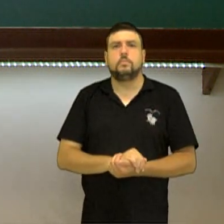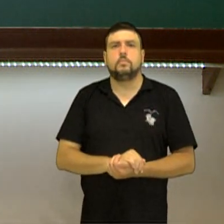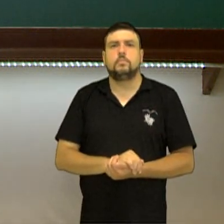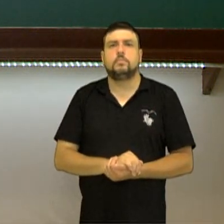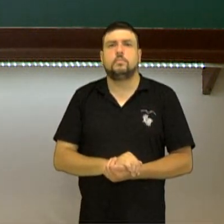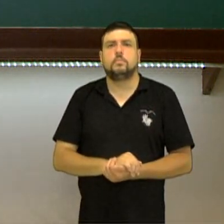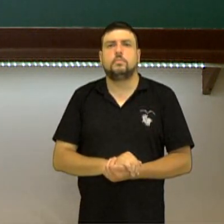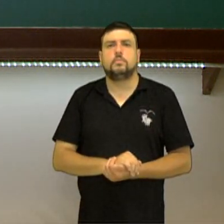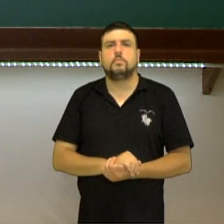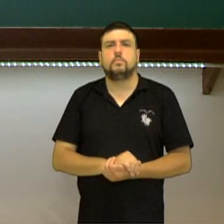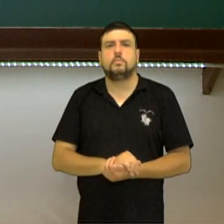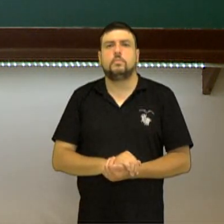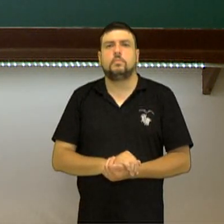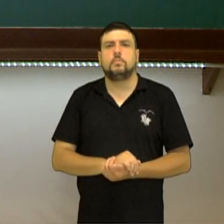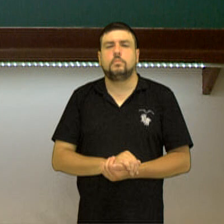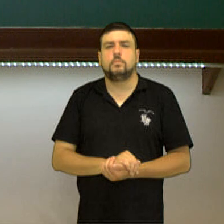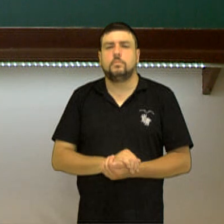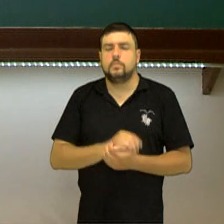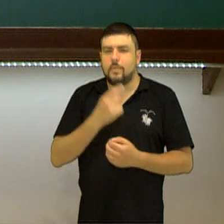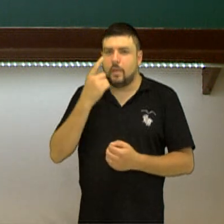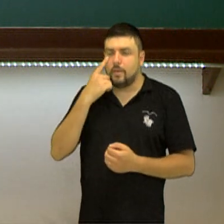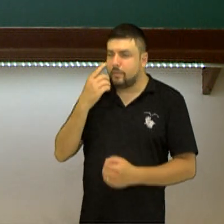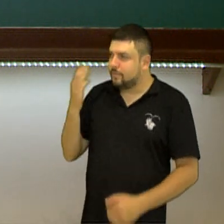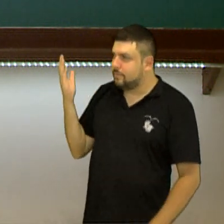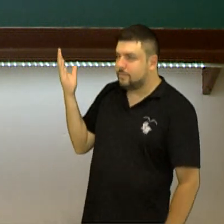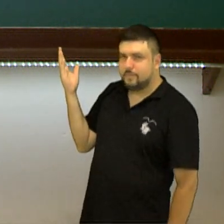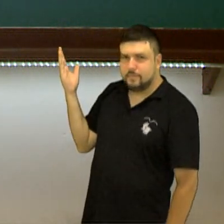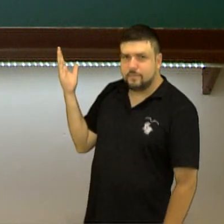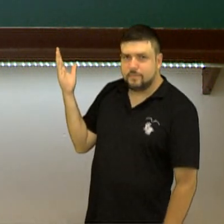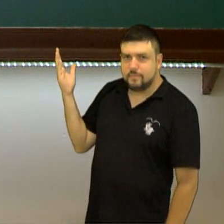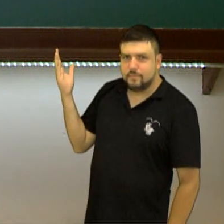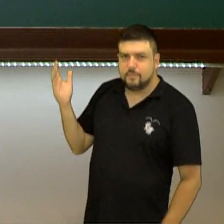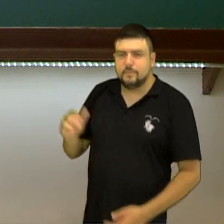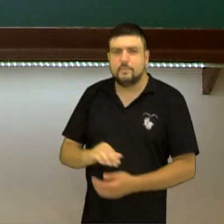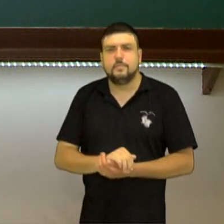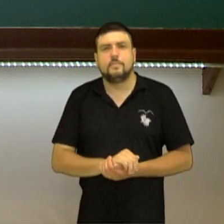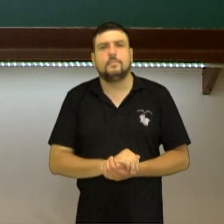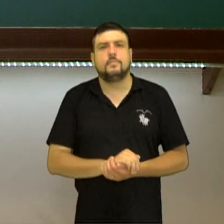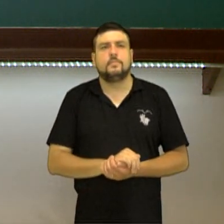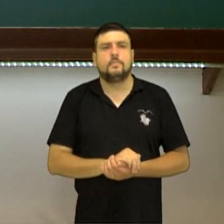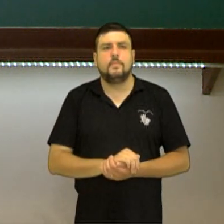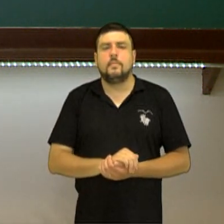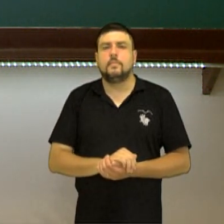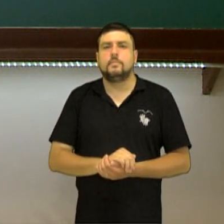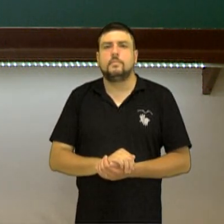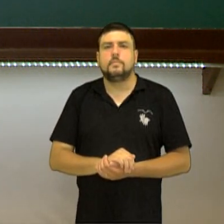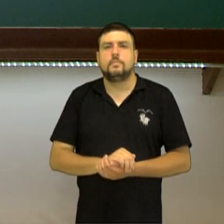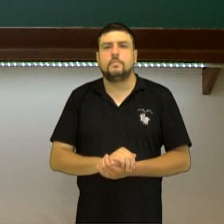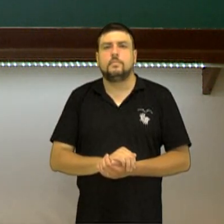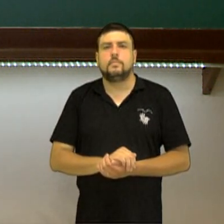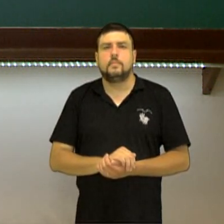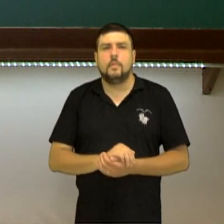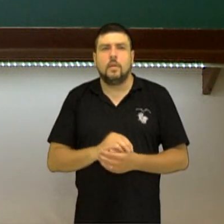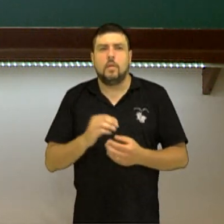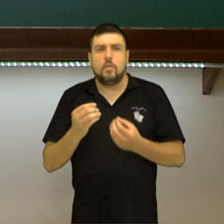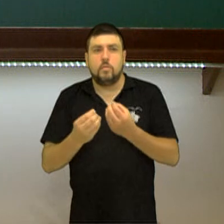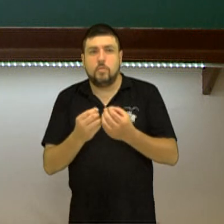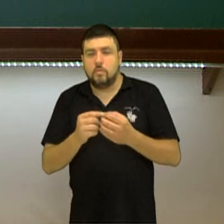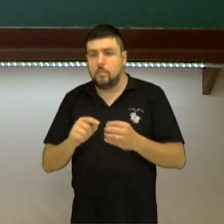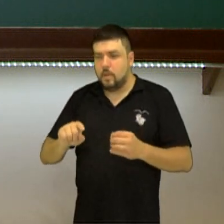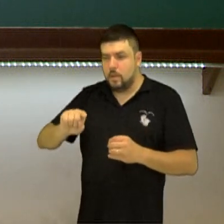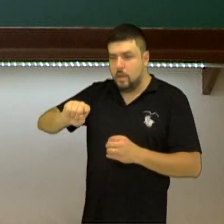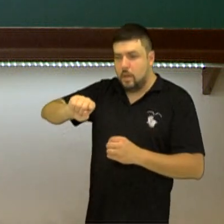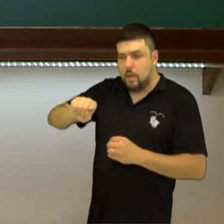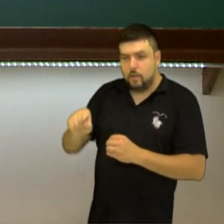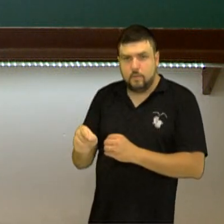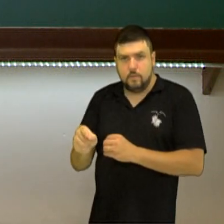vírgula normalmente está como padrão na classe da unidade, normalmente. Por isso aqui sempre eu vejo os 10 elevado a 0.